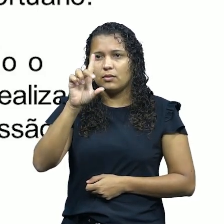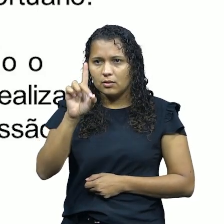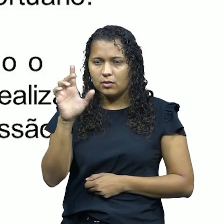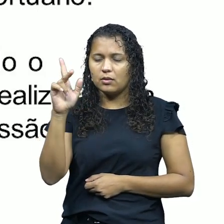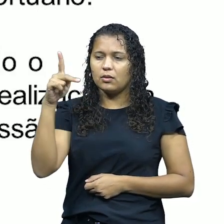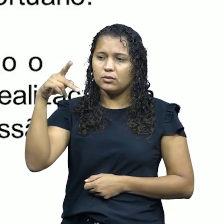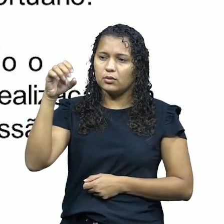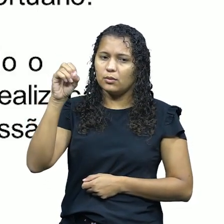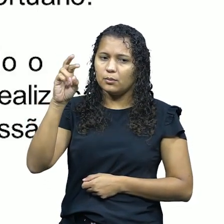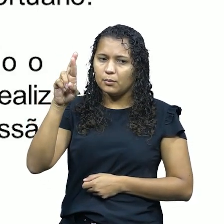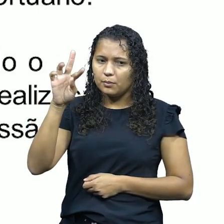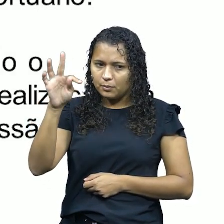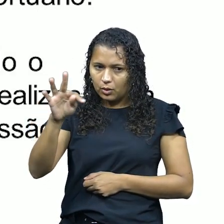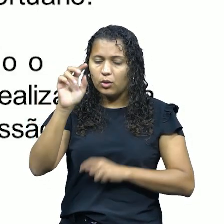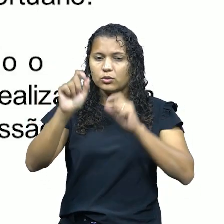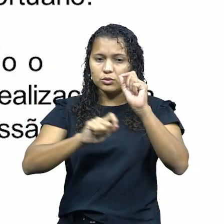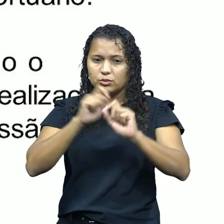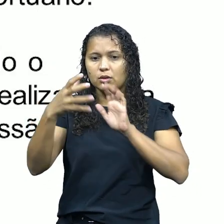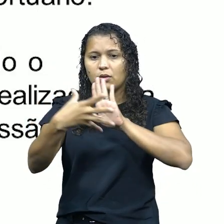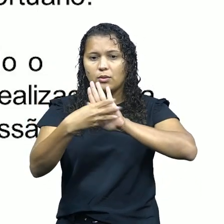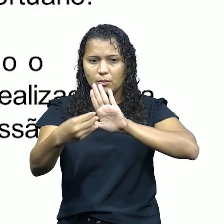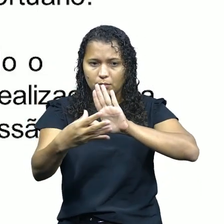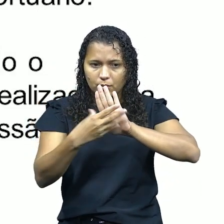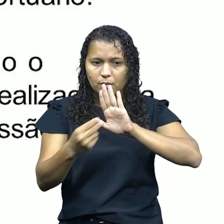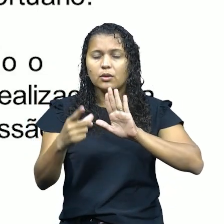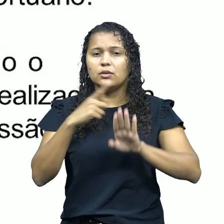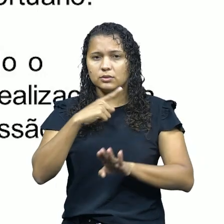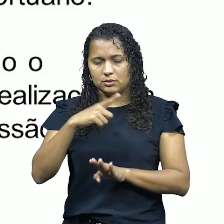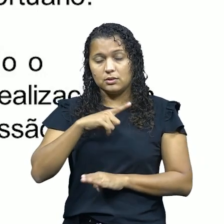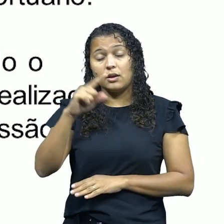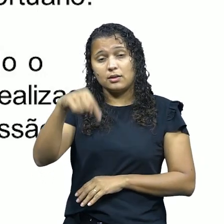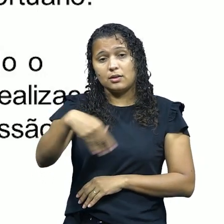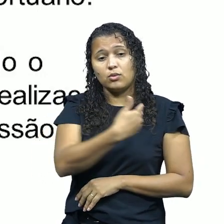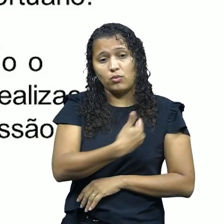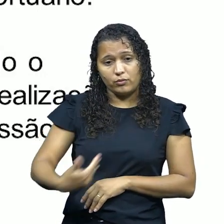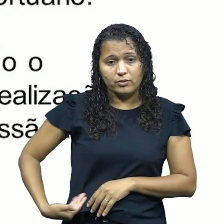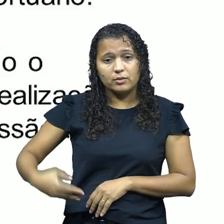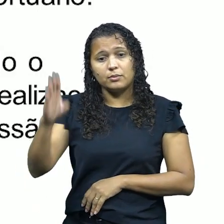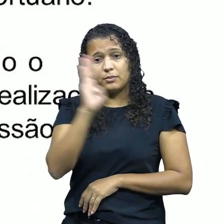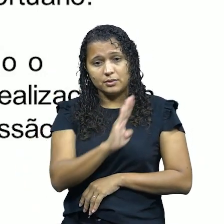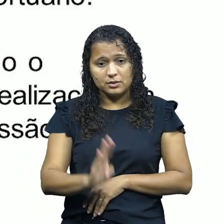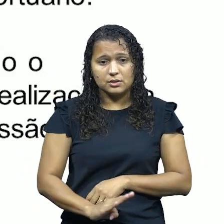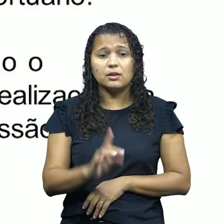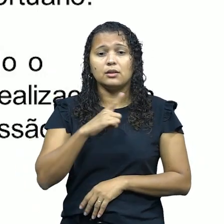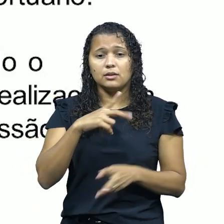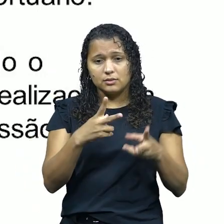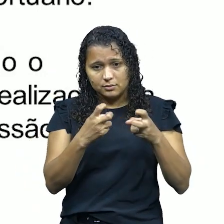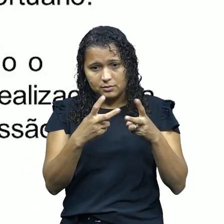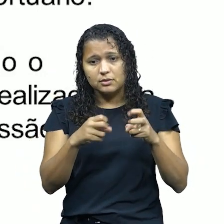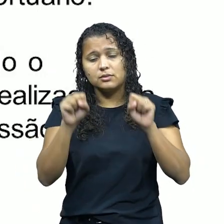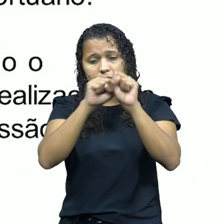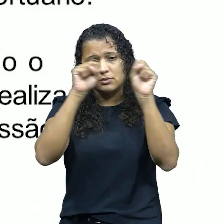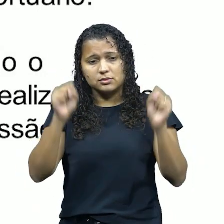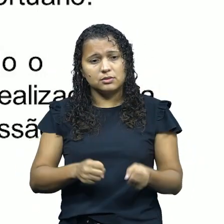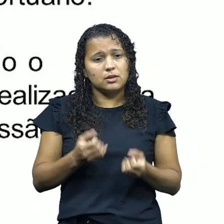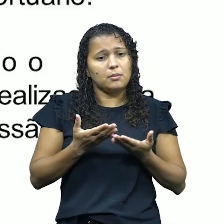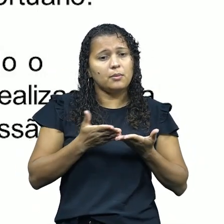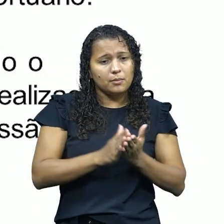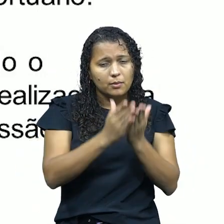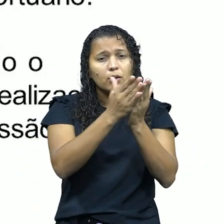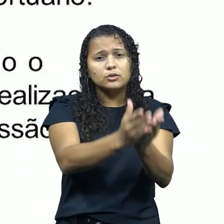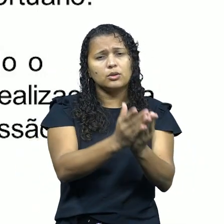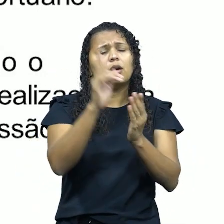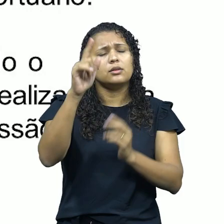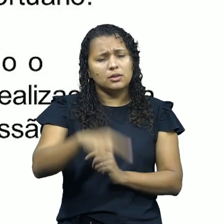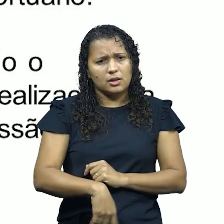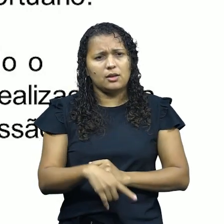de autoridade portuária que foi adotado pelo governo brasileiro para a exploração do sistema portuário. Esse modelo ele